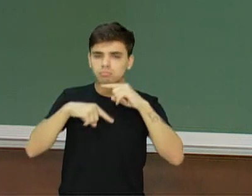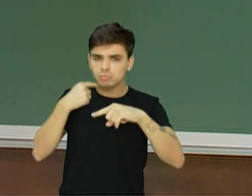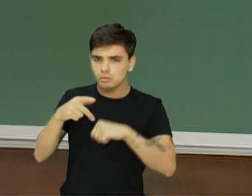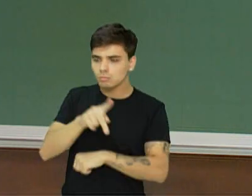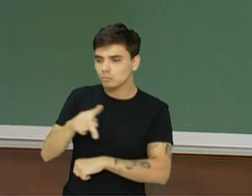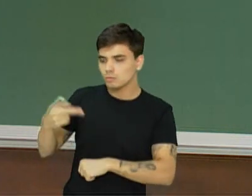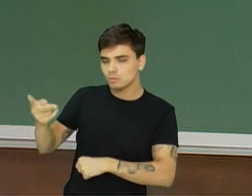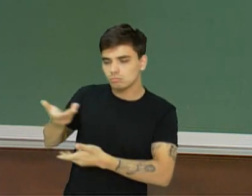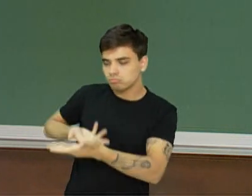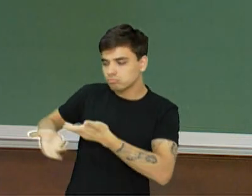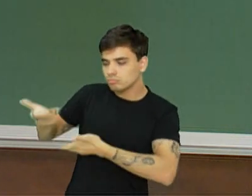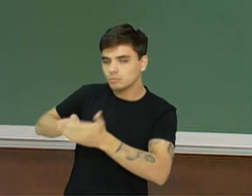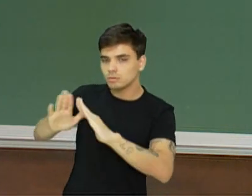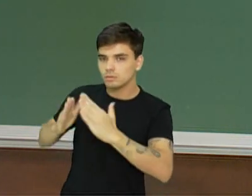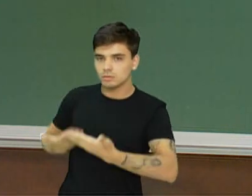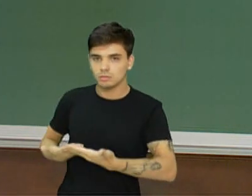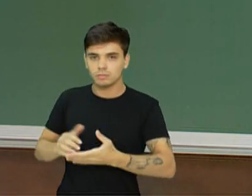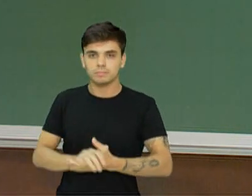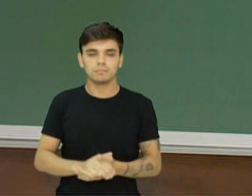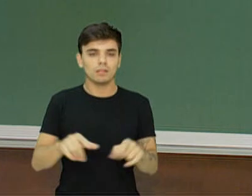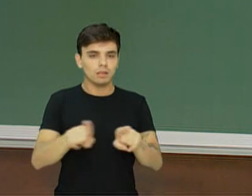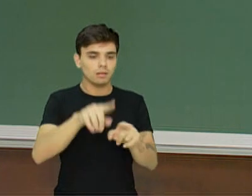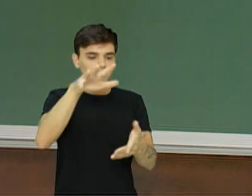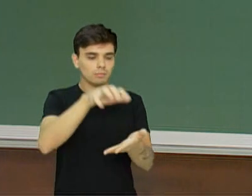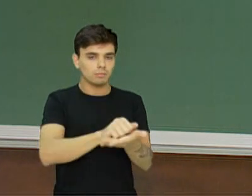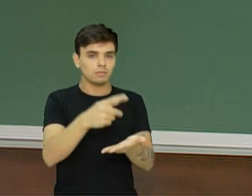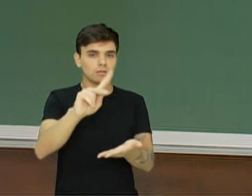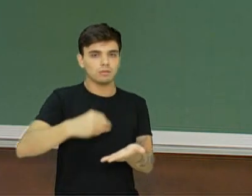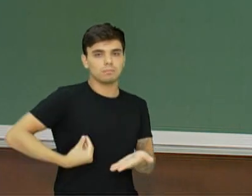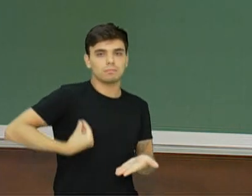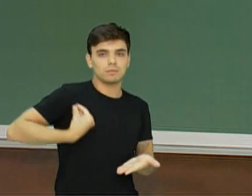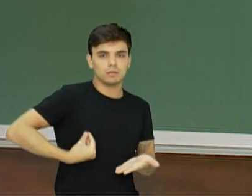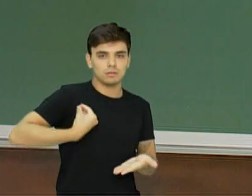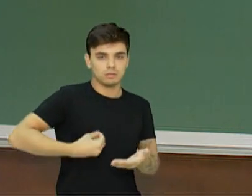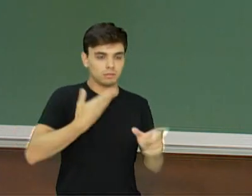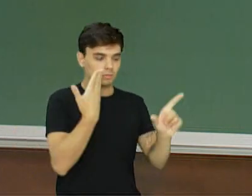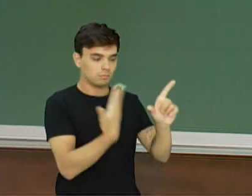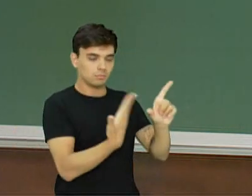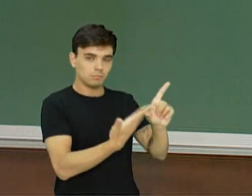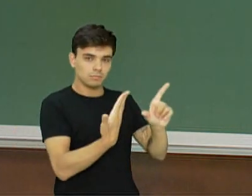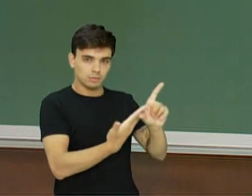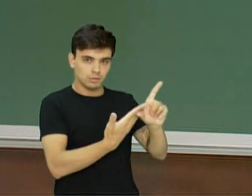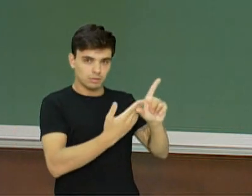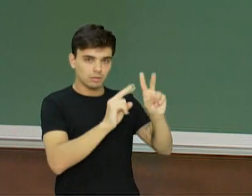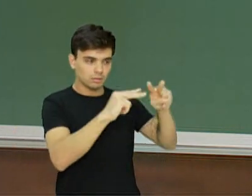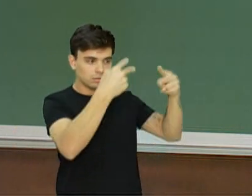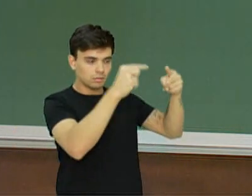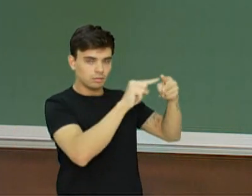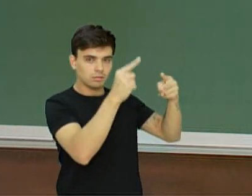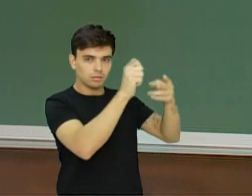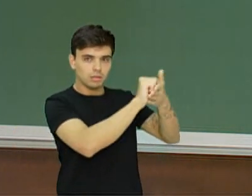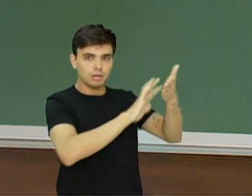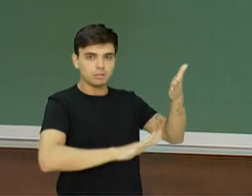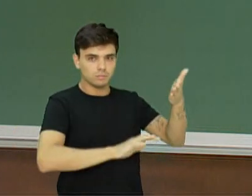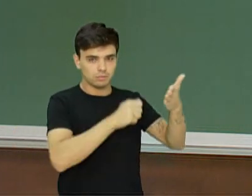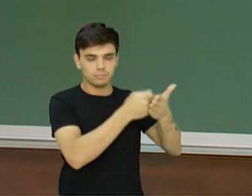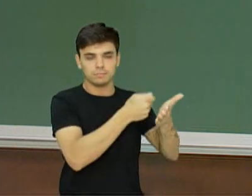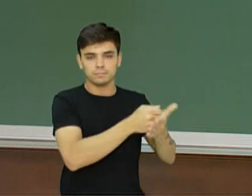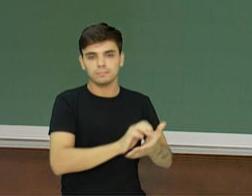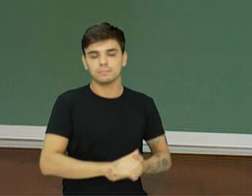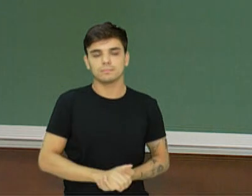com seu professor na escola, registre a sua presença no Classroom através das